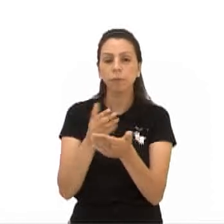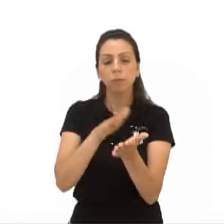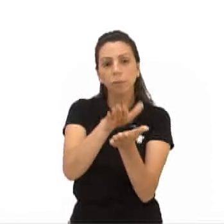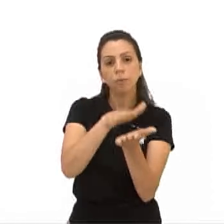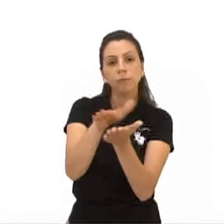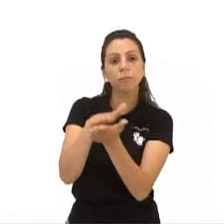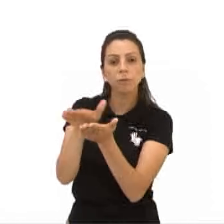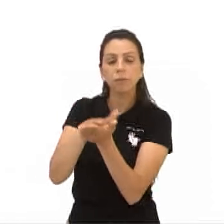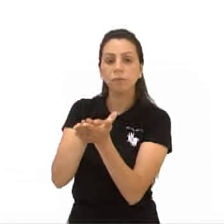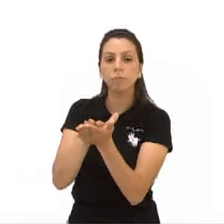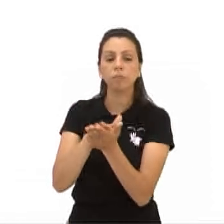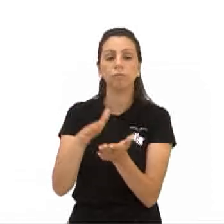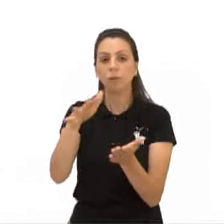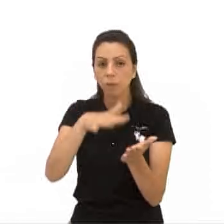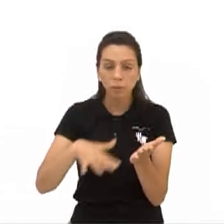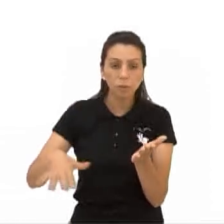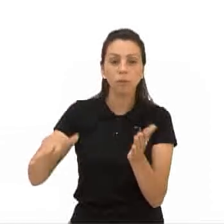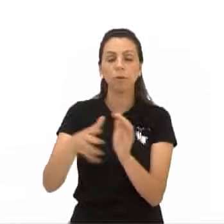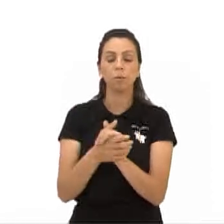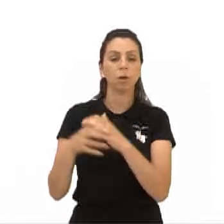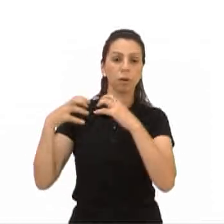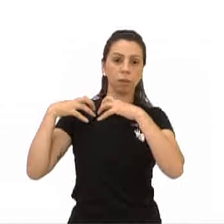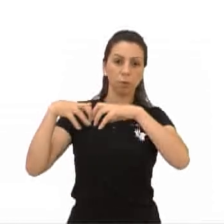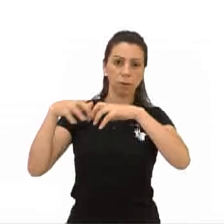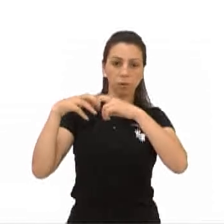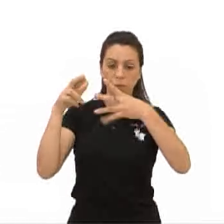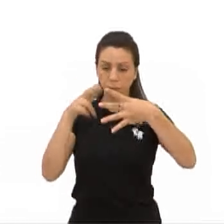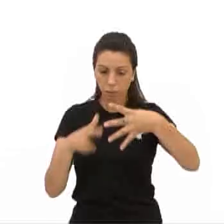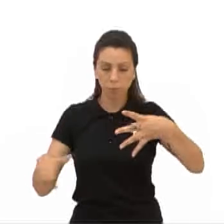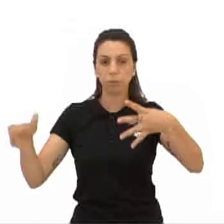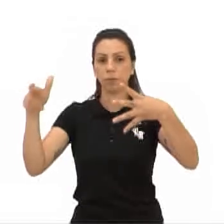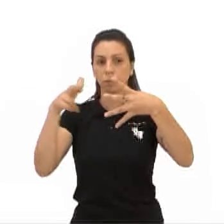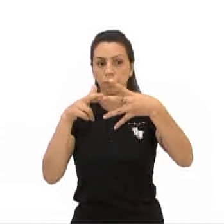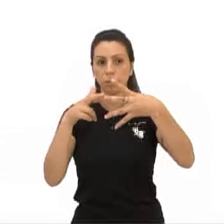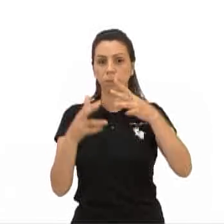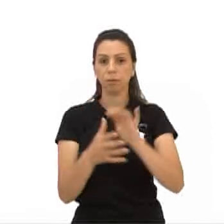espaço para refletir sobre a reutilização?